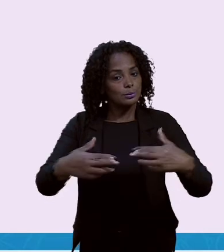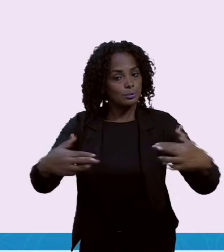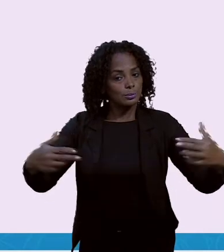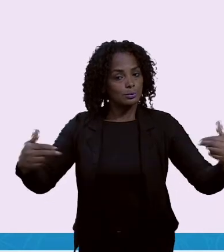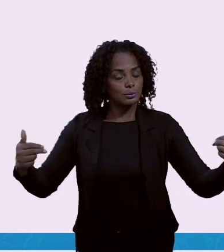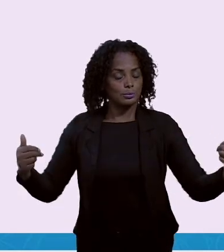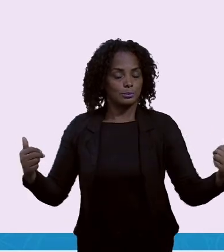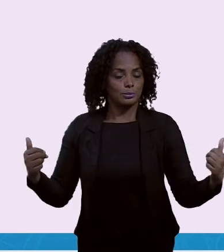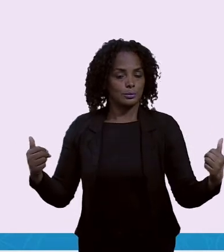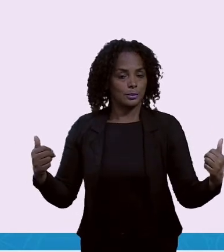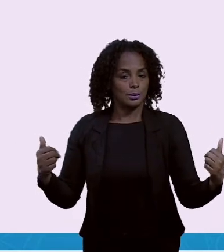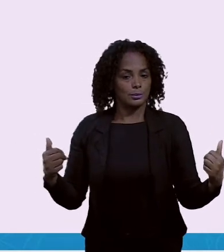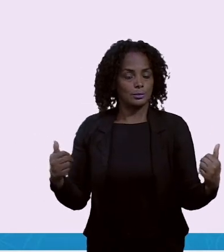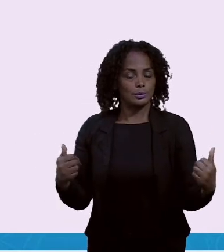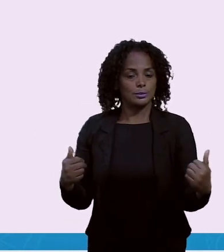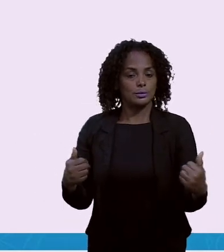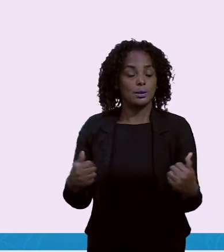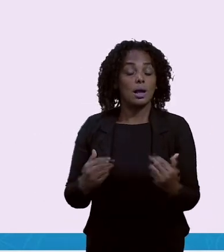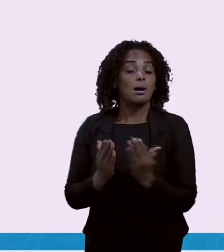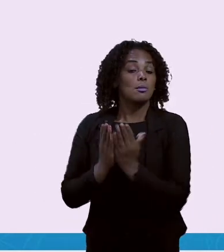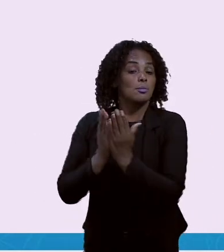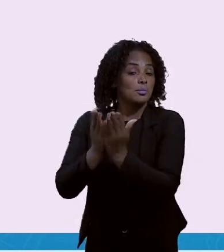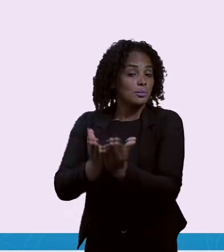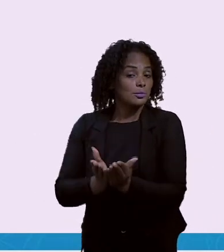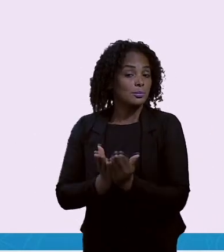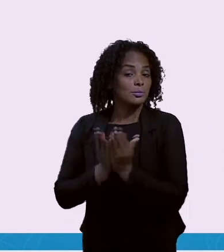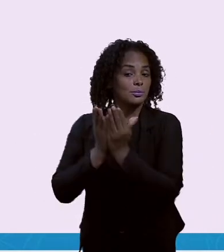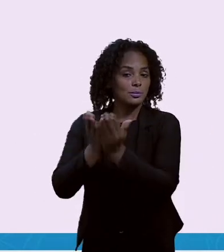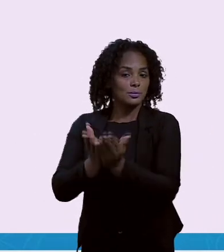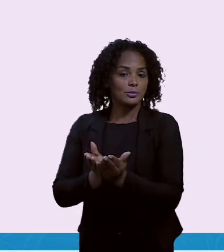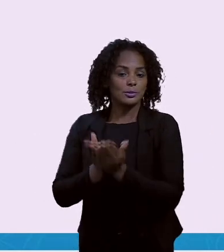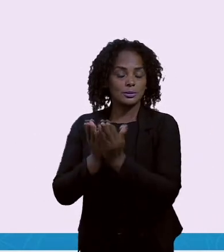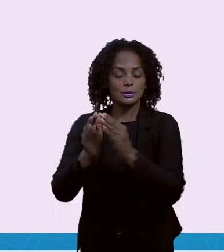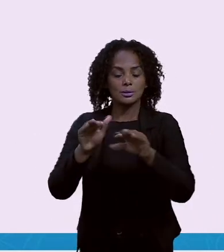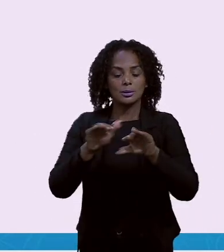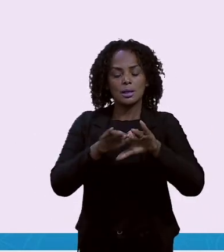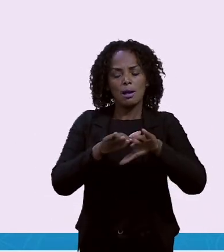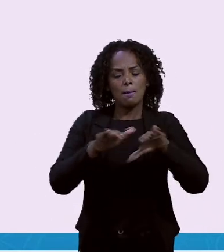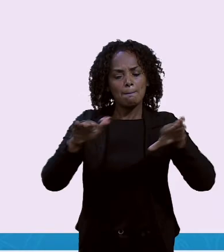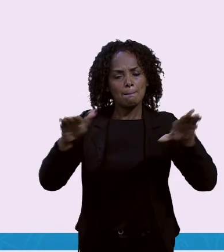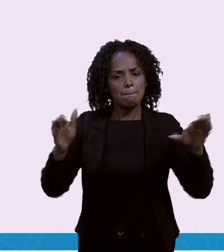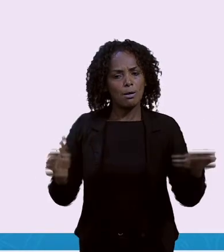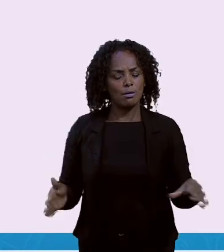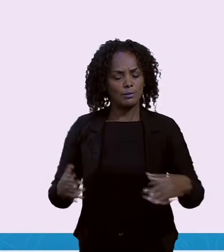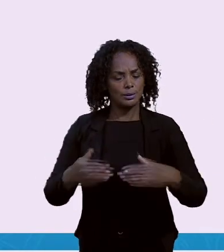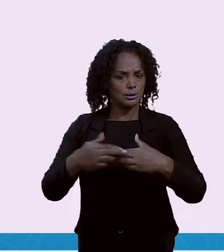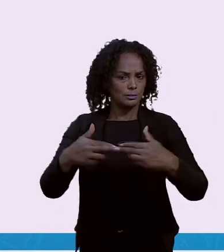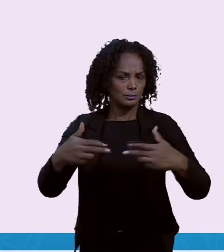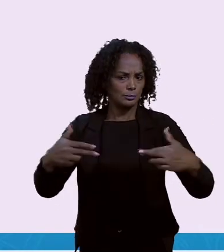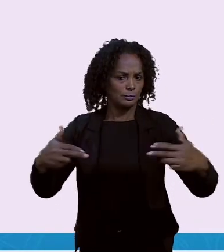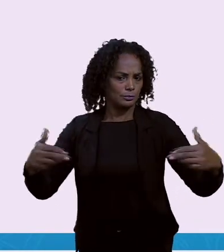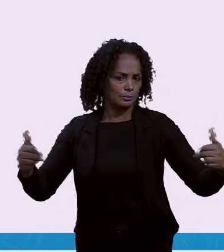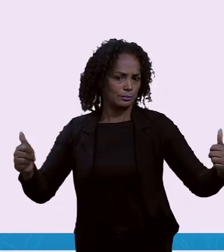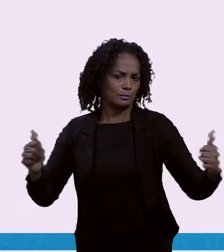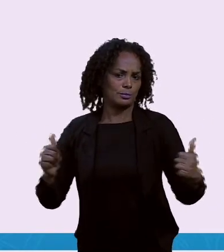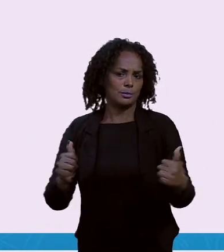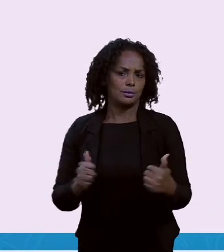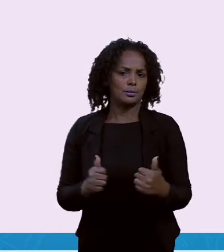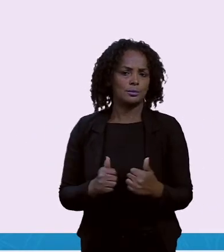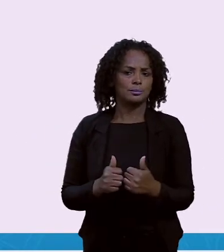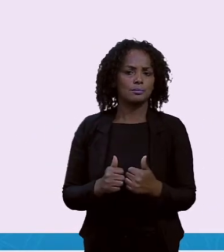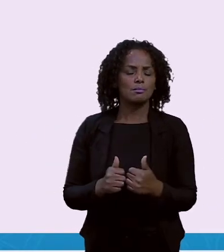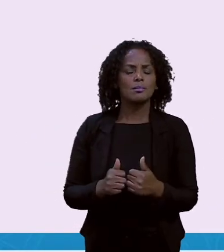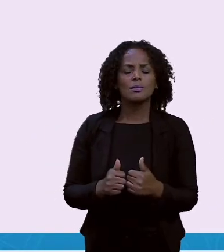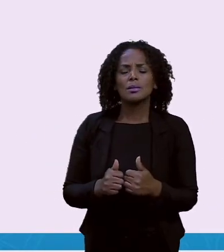são feitos de madeira. O barco, móveis, inúmeros móveis são feitos de madeira.